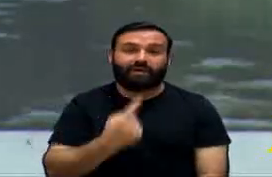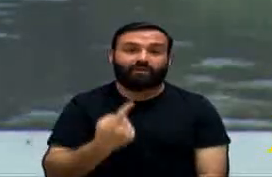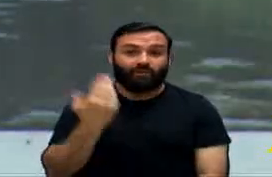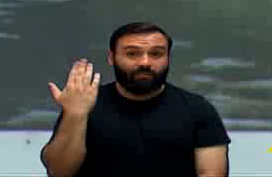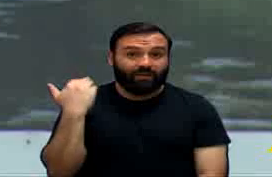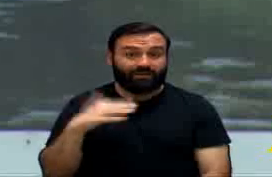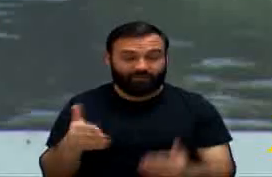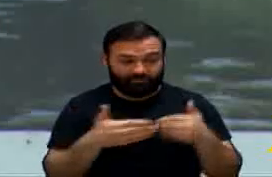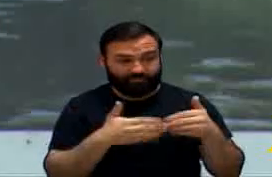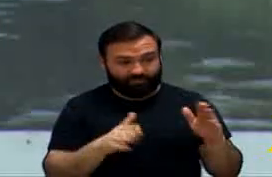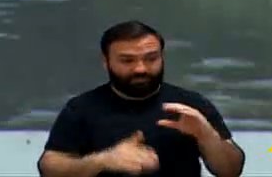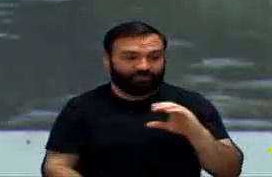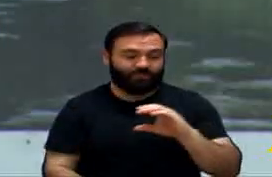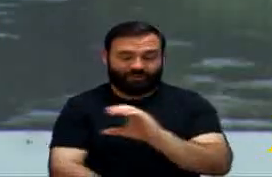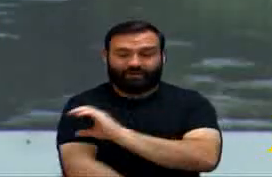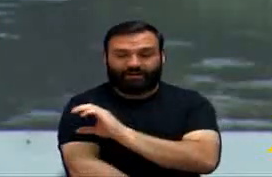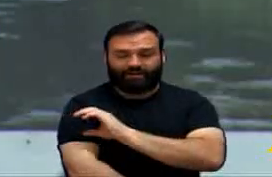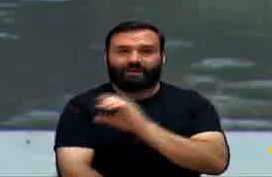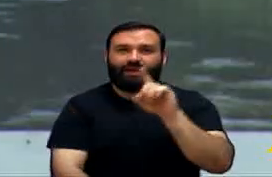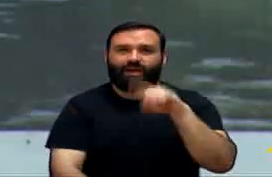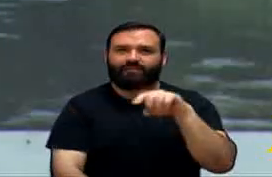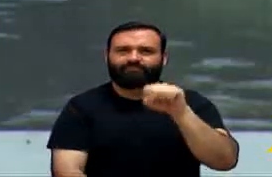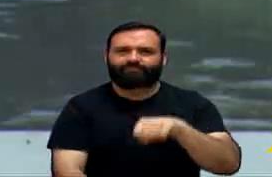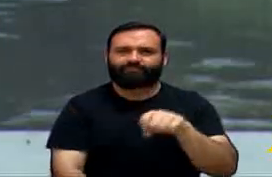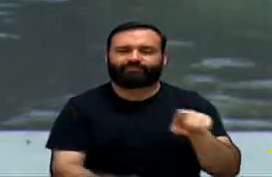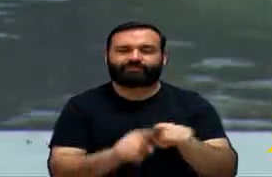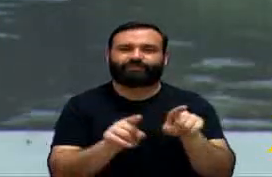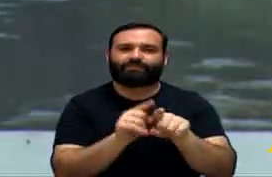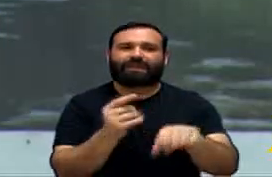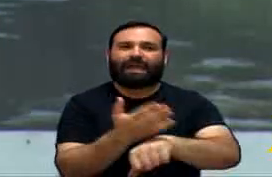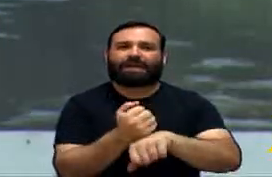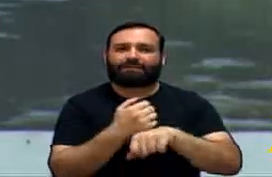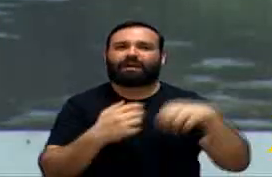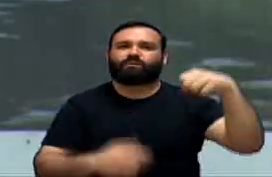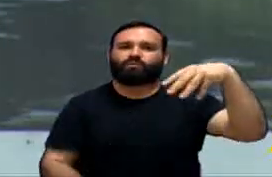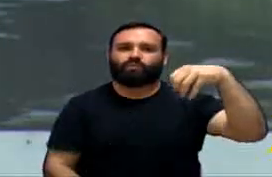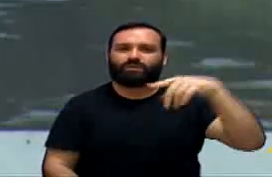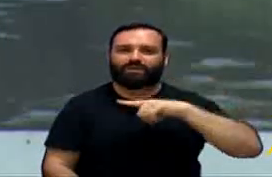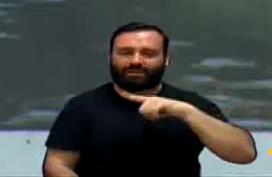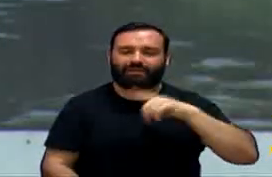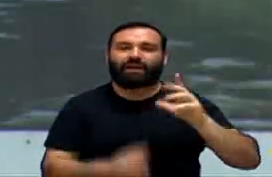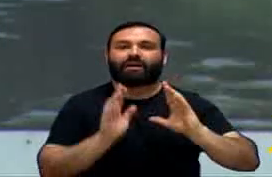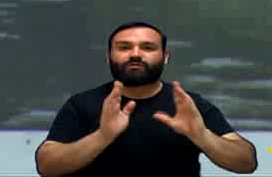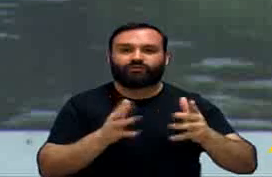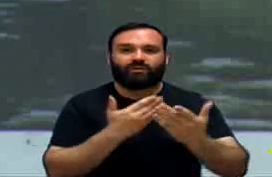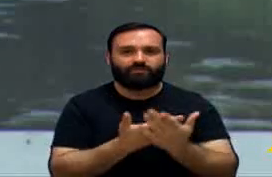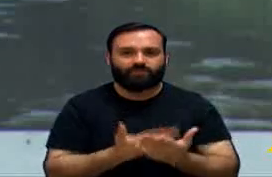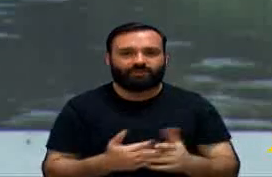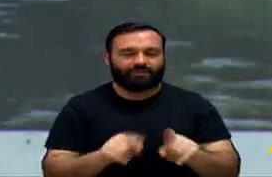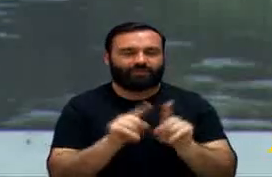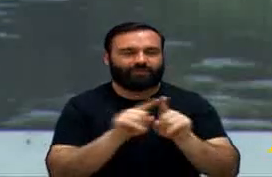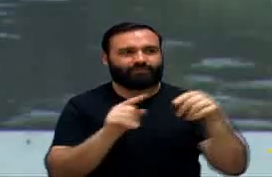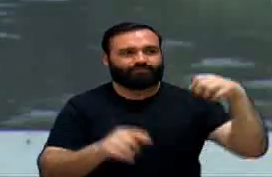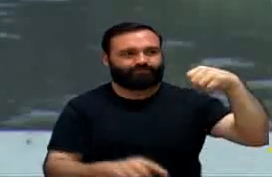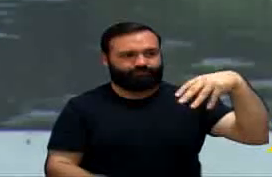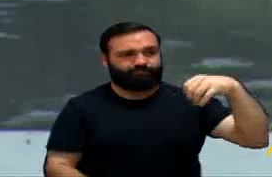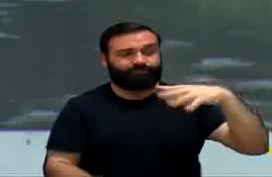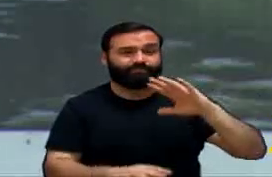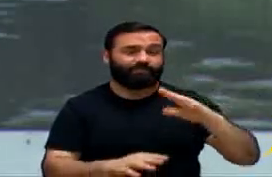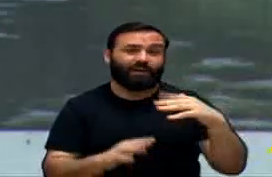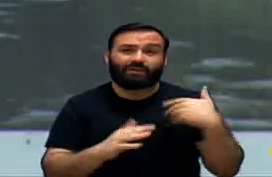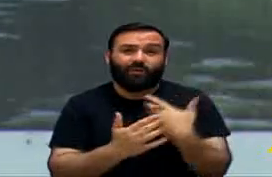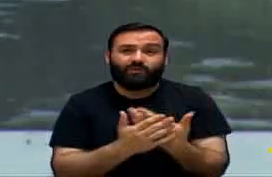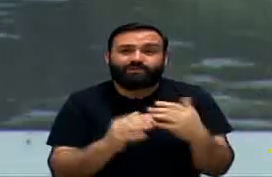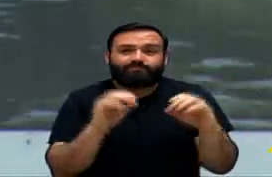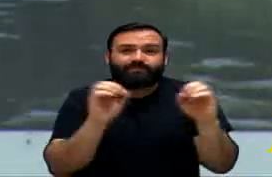na inauguração da creche que ia sair sim o quanto antes essa iluminação já tinha previsão para sair essa iluminação Mas até hoje